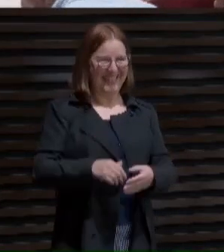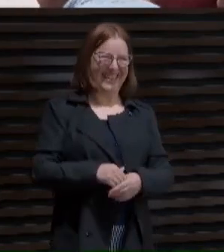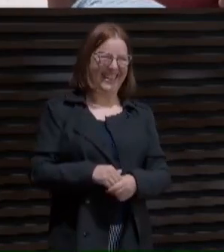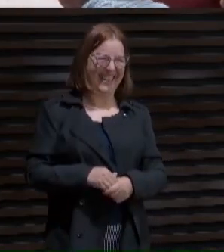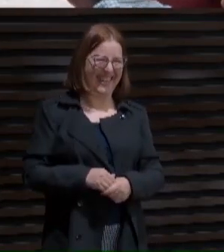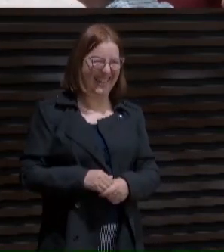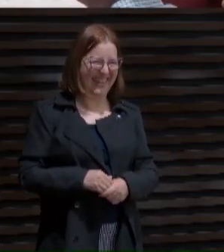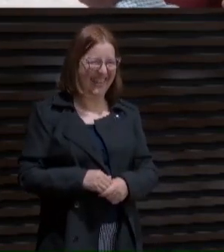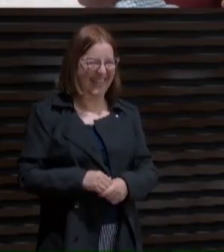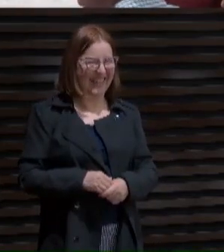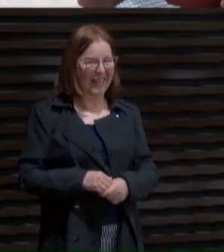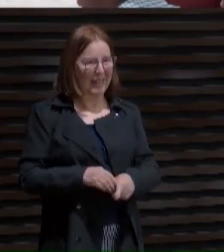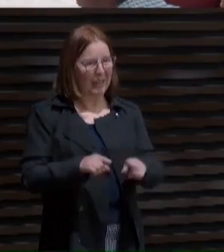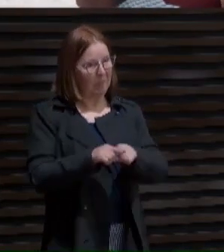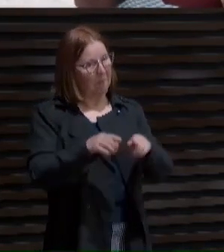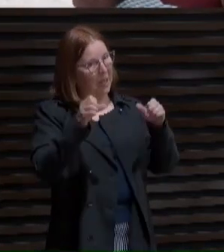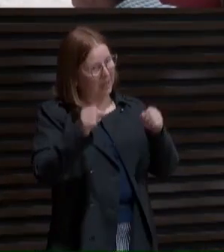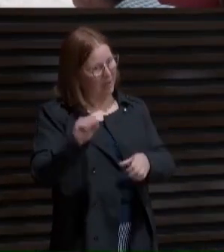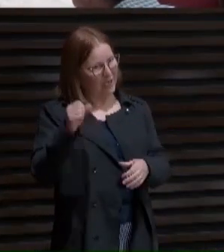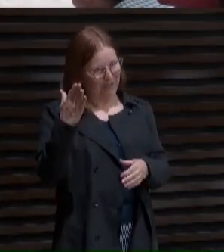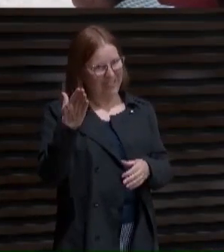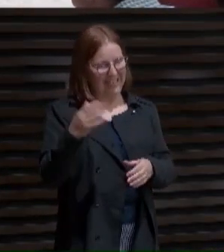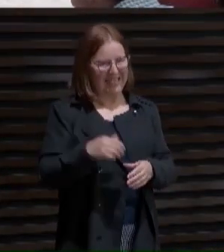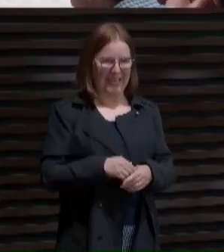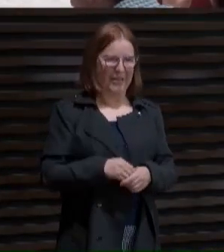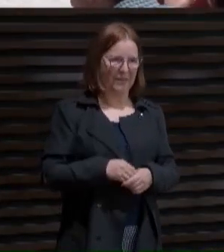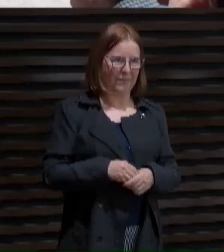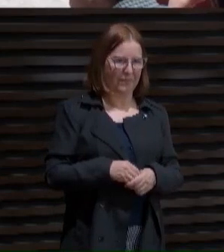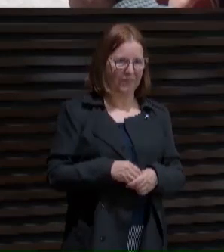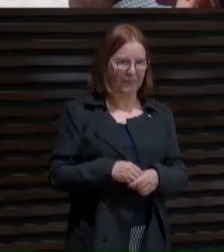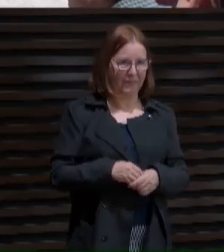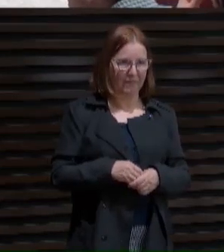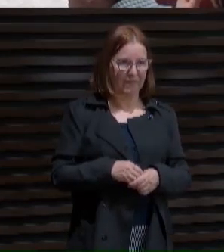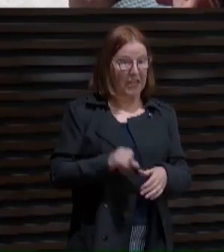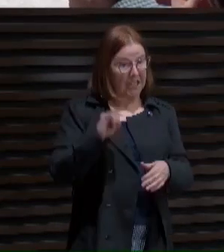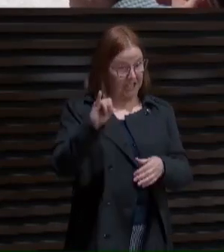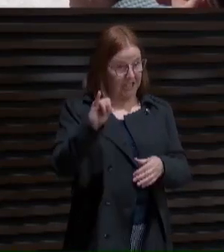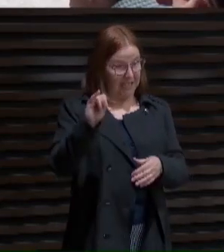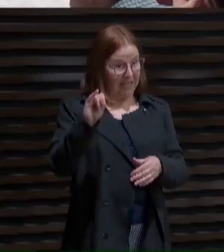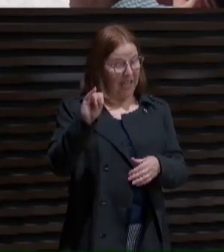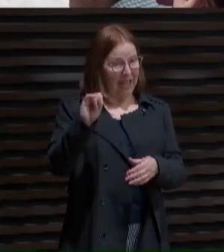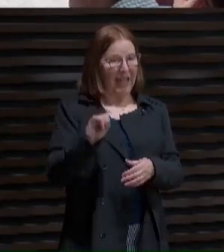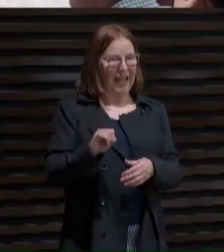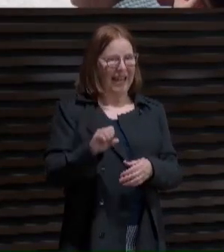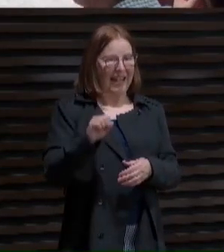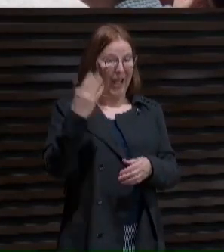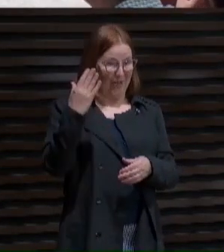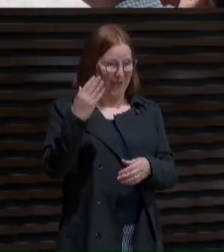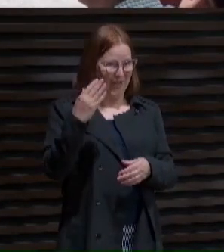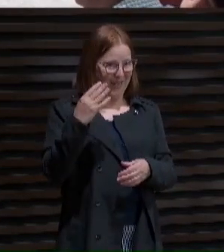Pode acontecer isso sim. Se acontecia na época de Jesus, você acha que isso não pode acontecer hoje?